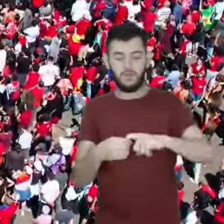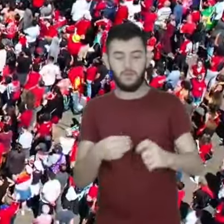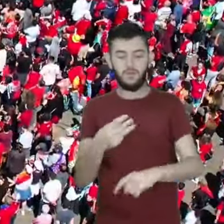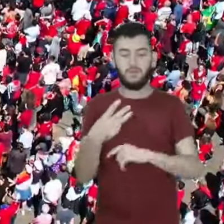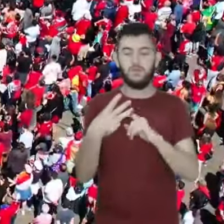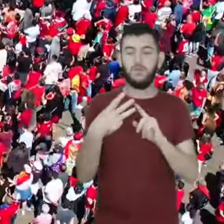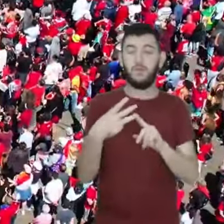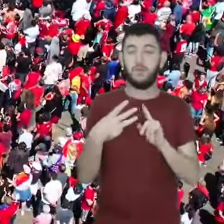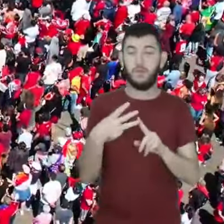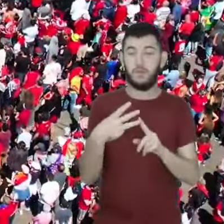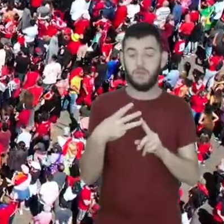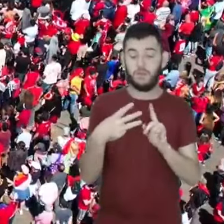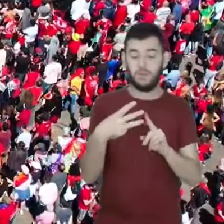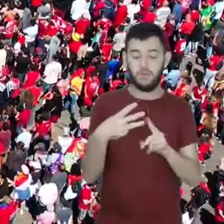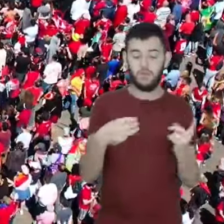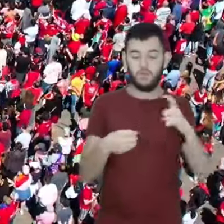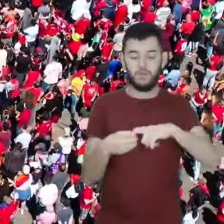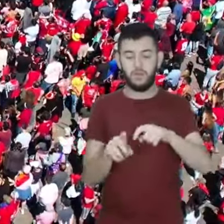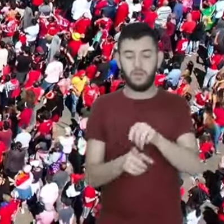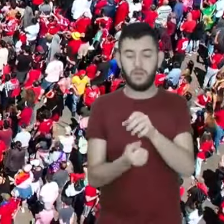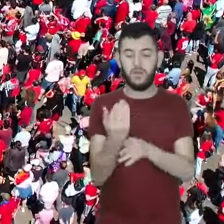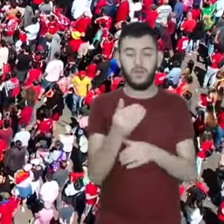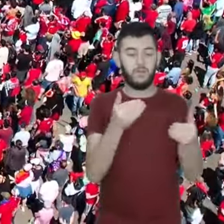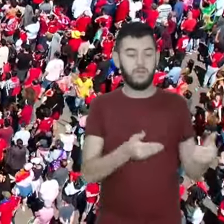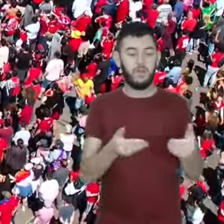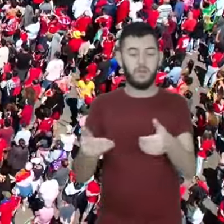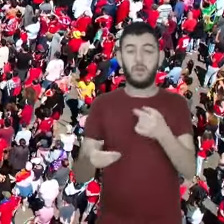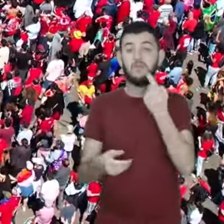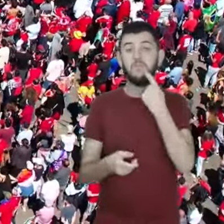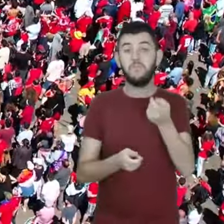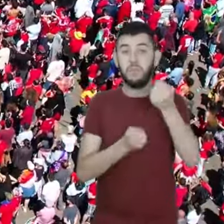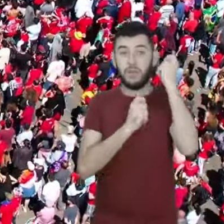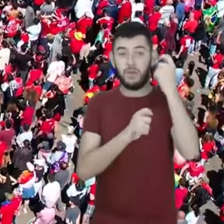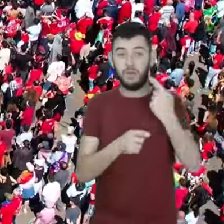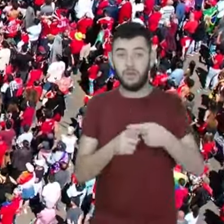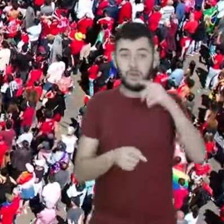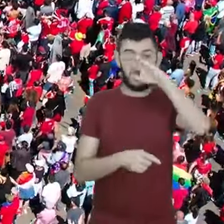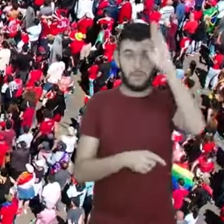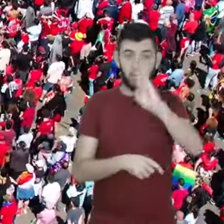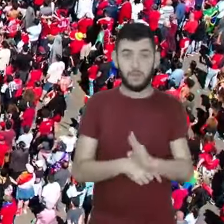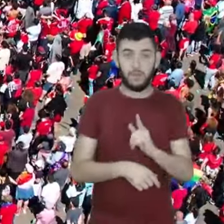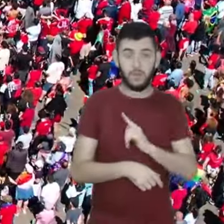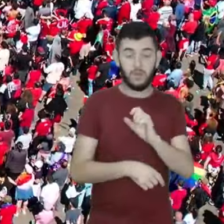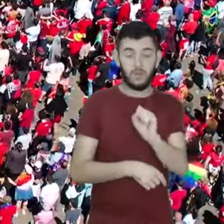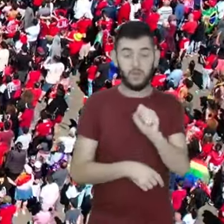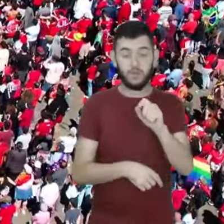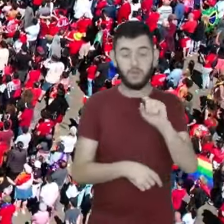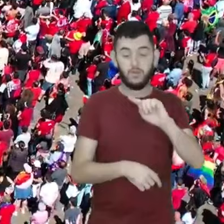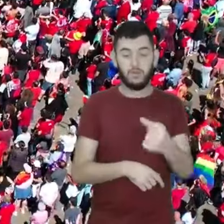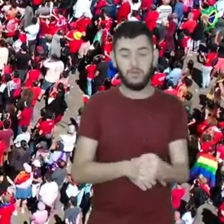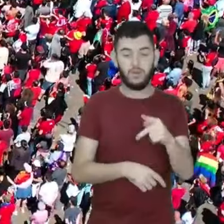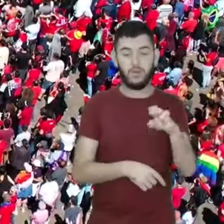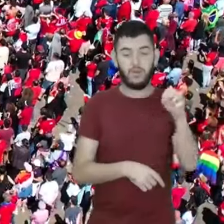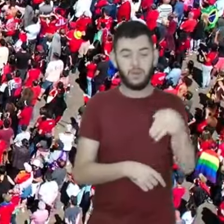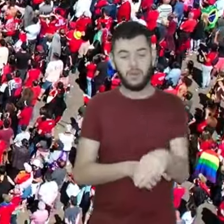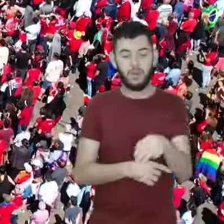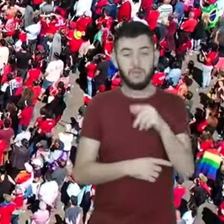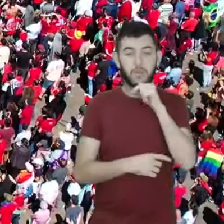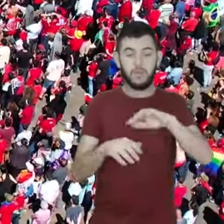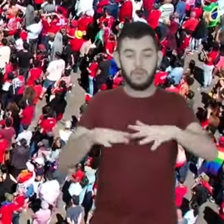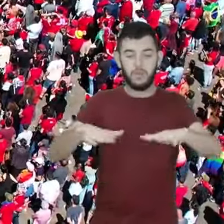Ministério da Pesca, porque esse país tem 8 mil quilômetros de fronteira marítima, mais 12% da água doce do